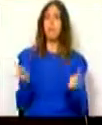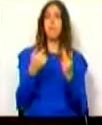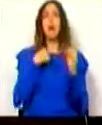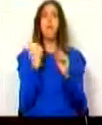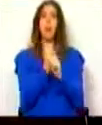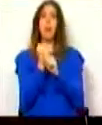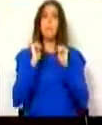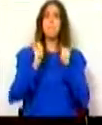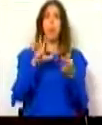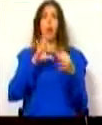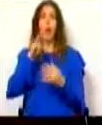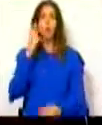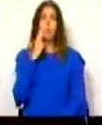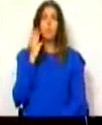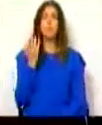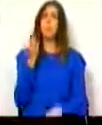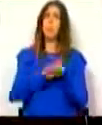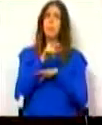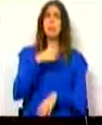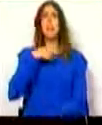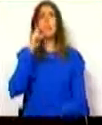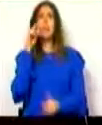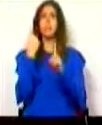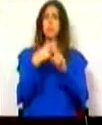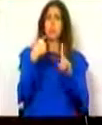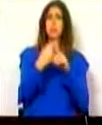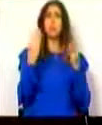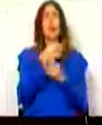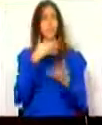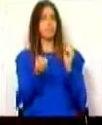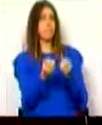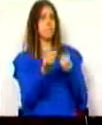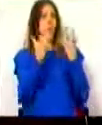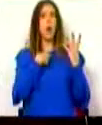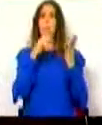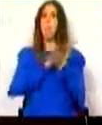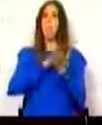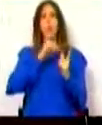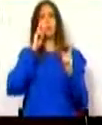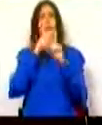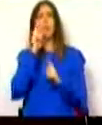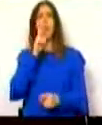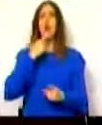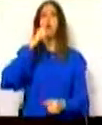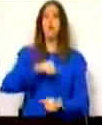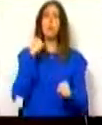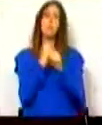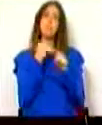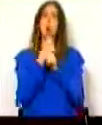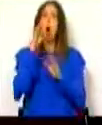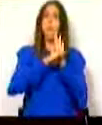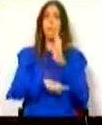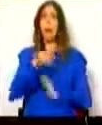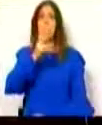boas práticas museológicas. Por isso, vemos como positivo o aparecimento de propostas que pretendem ver reativado o programa